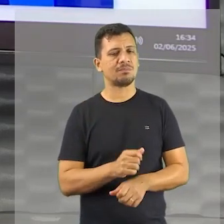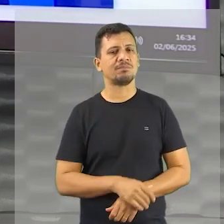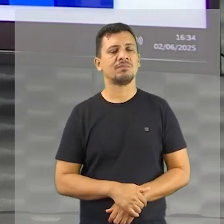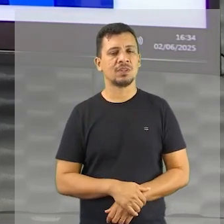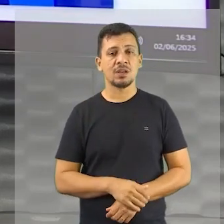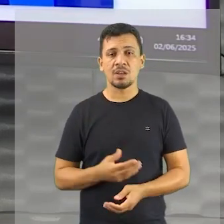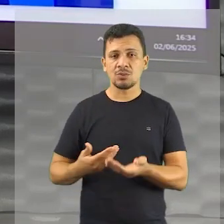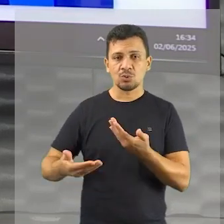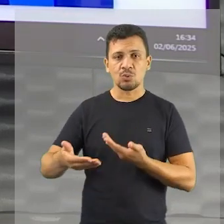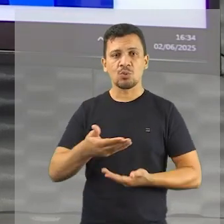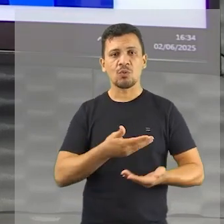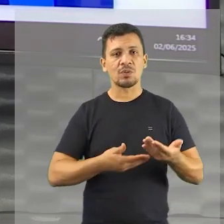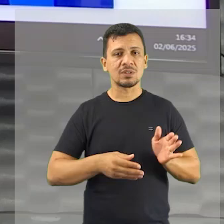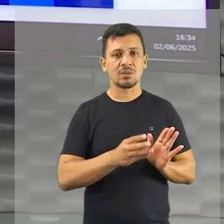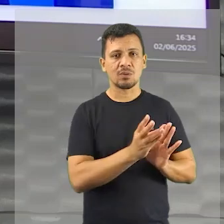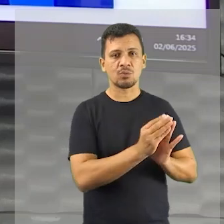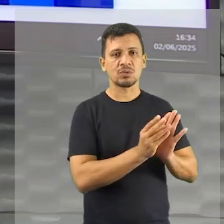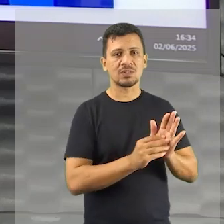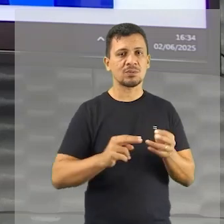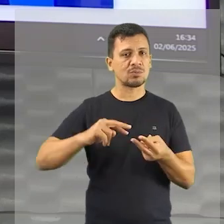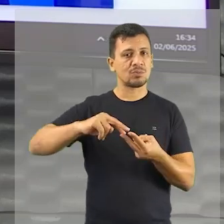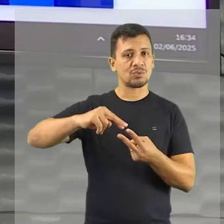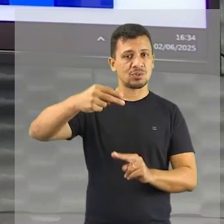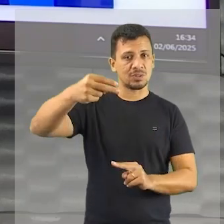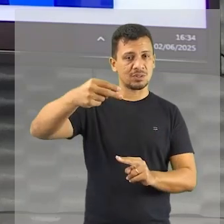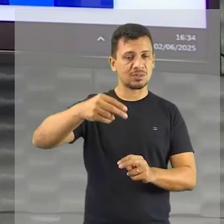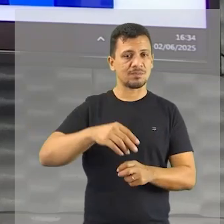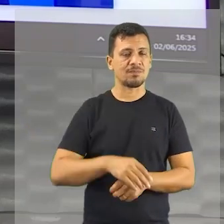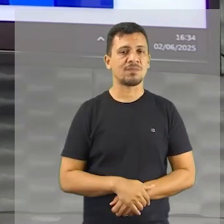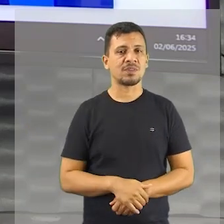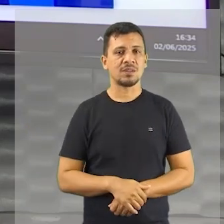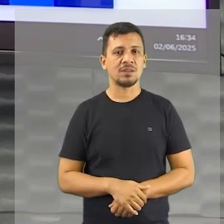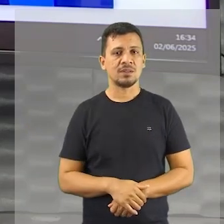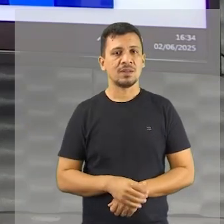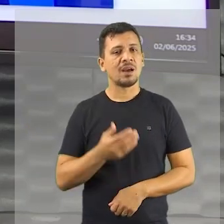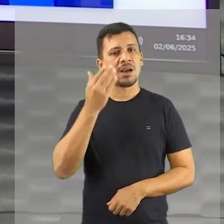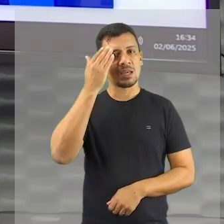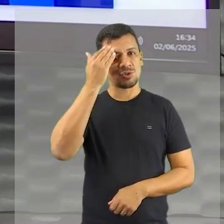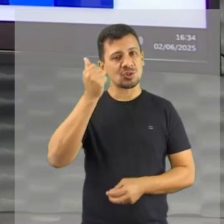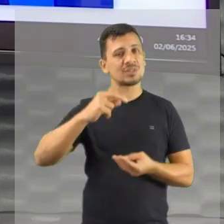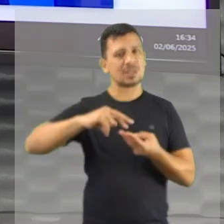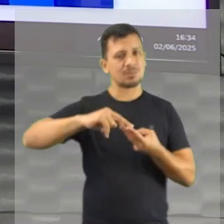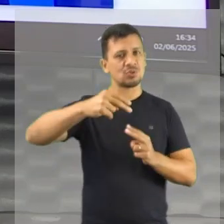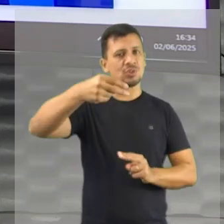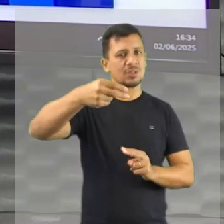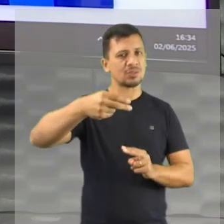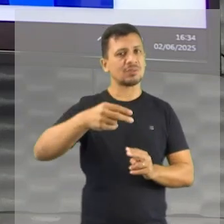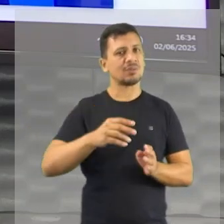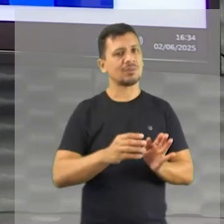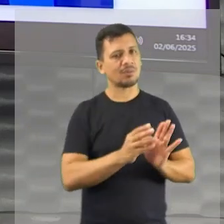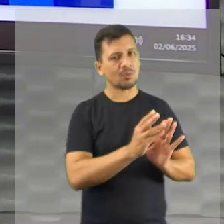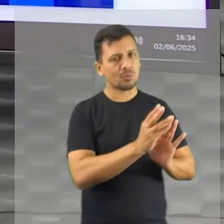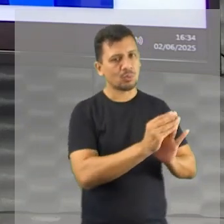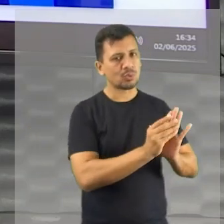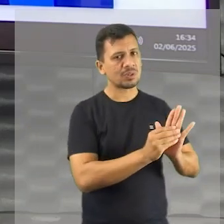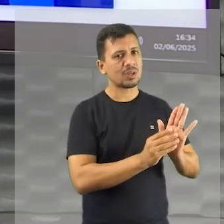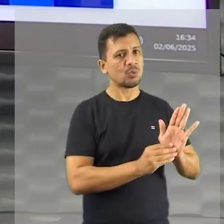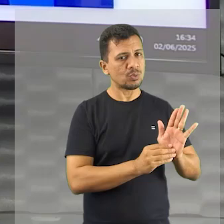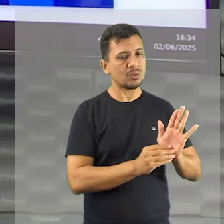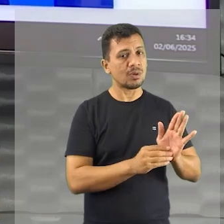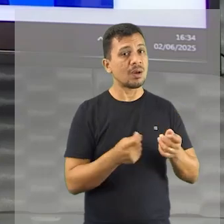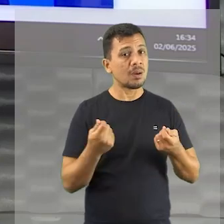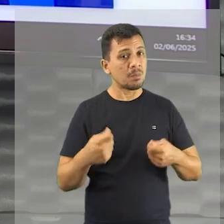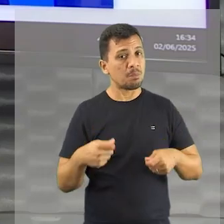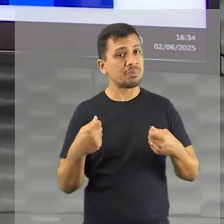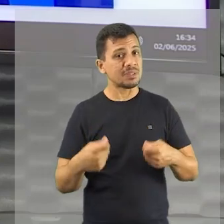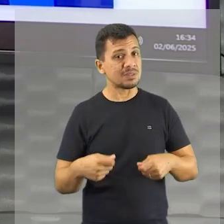de conversarmos sobre esse conteúdo de genética. E a gente sabe que genética muitas vezes é um conteúdo que impõe um pouquinho